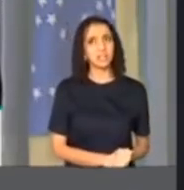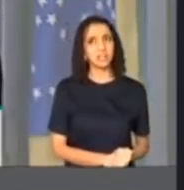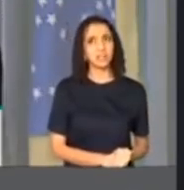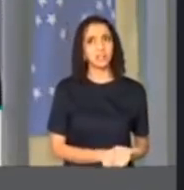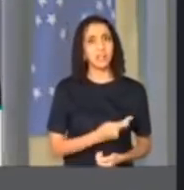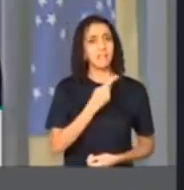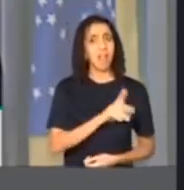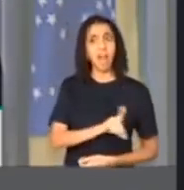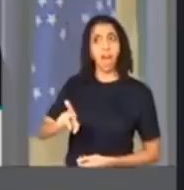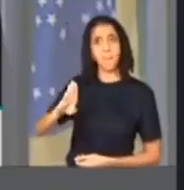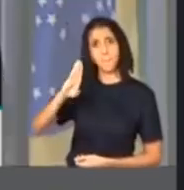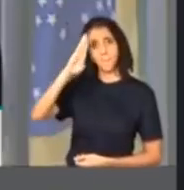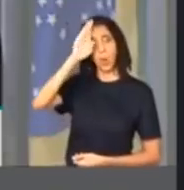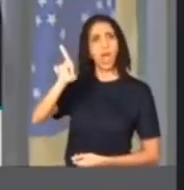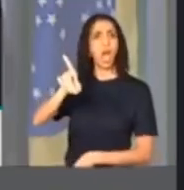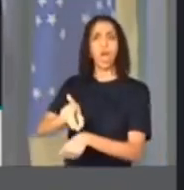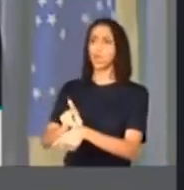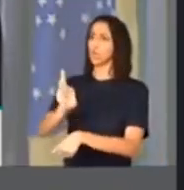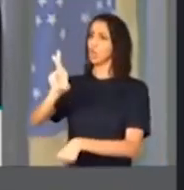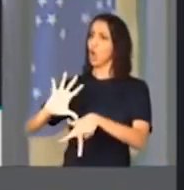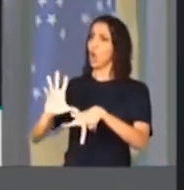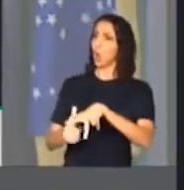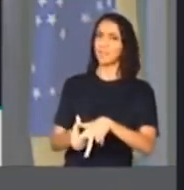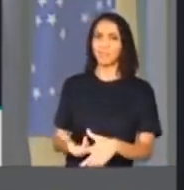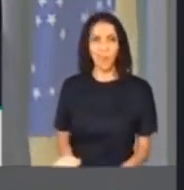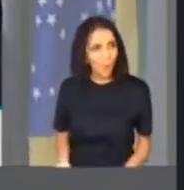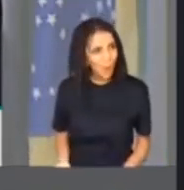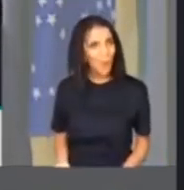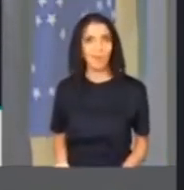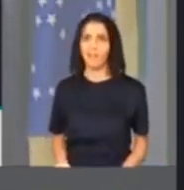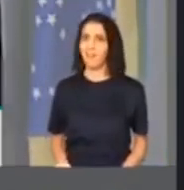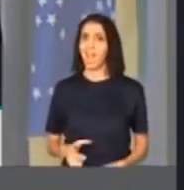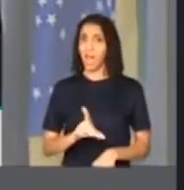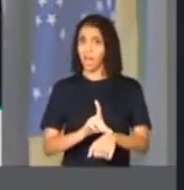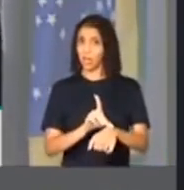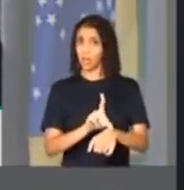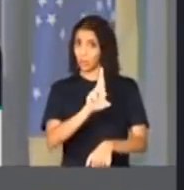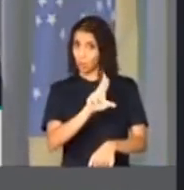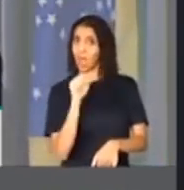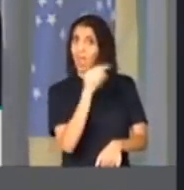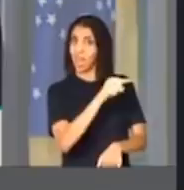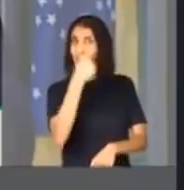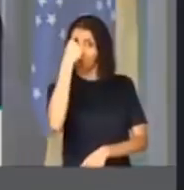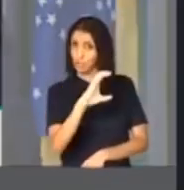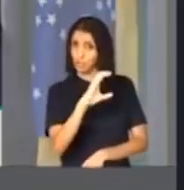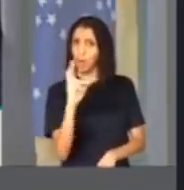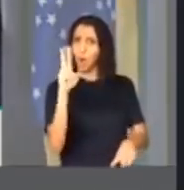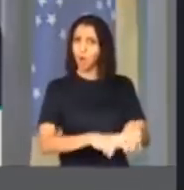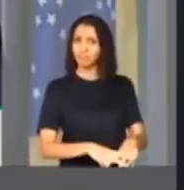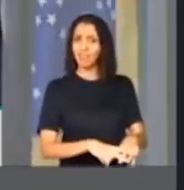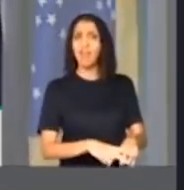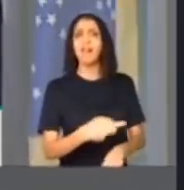de doutor honoris causa em corrupção, sendo que esse doutor está em Curitiba condenado a